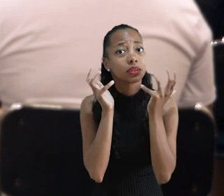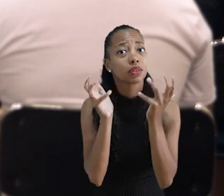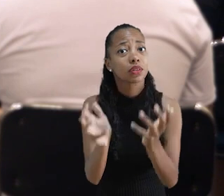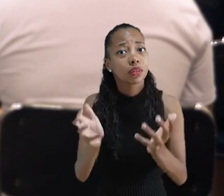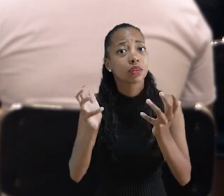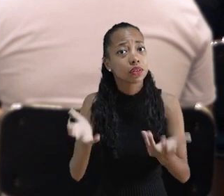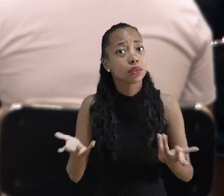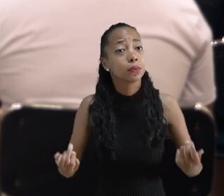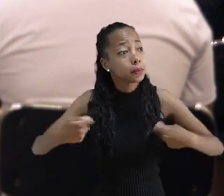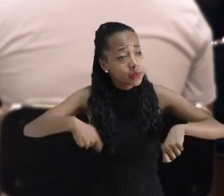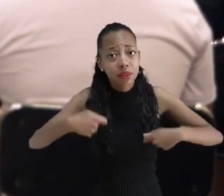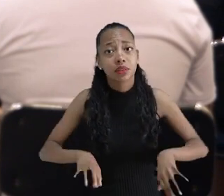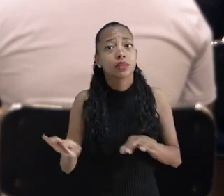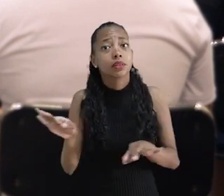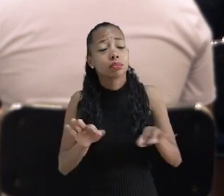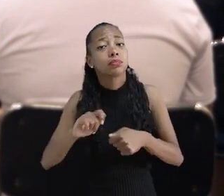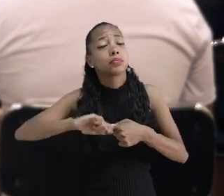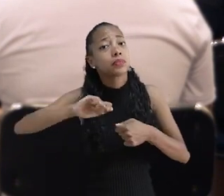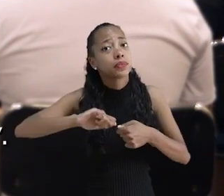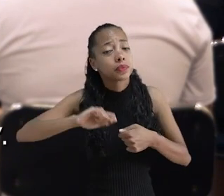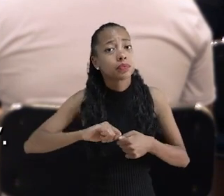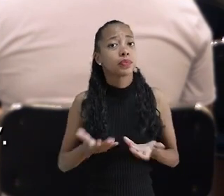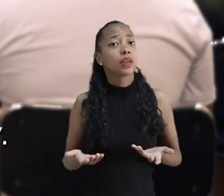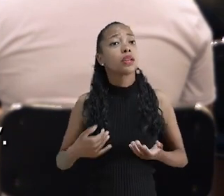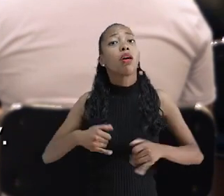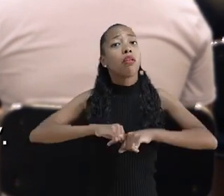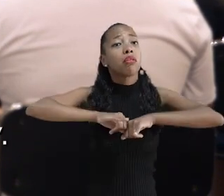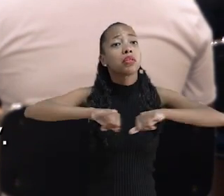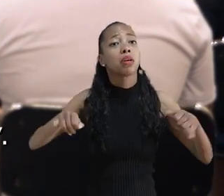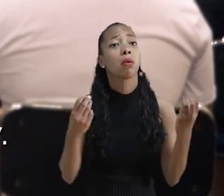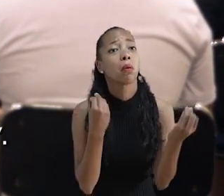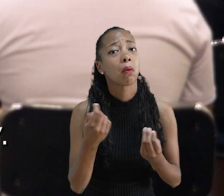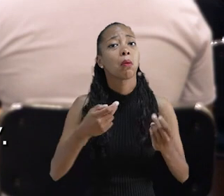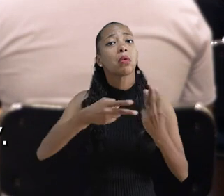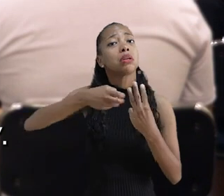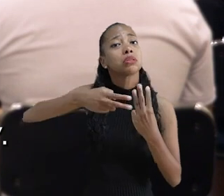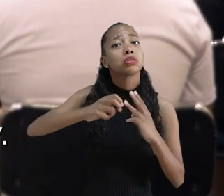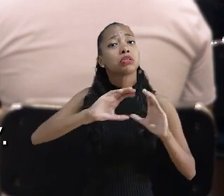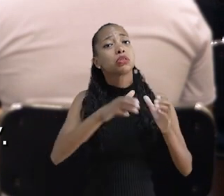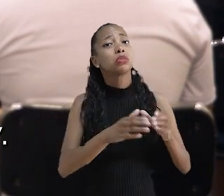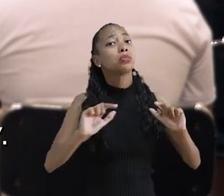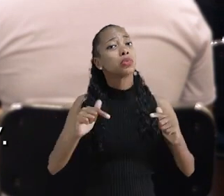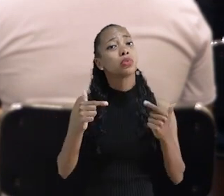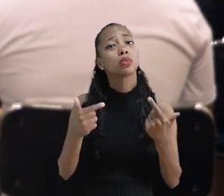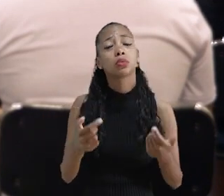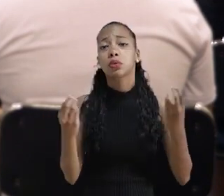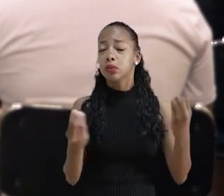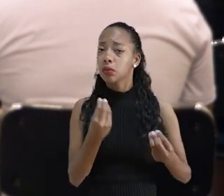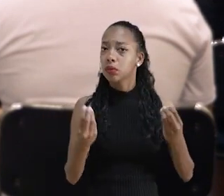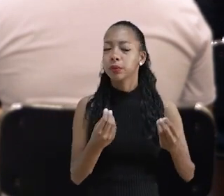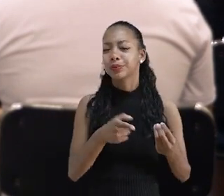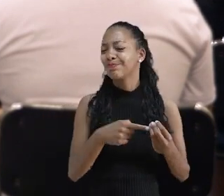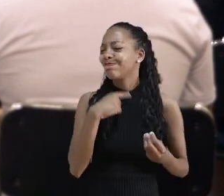que legal isso gente a gente tem que fazer isso também né a gente tem que falar das nossas lutas assim só que nunca dava a gente